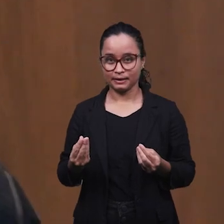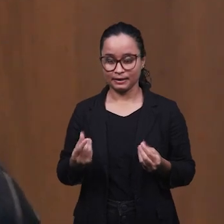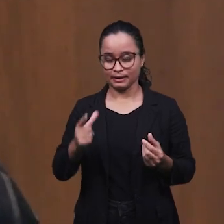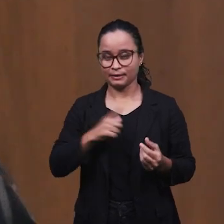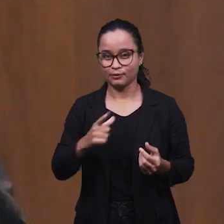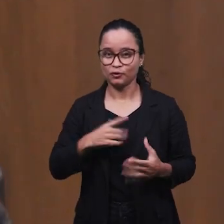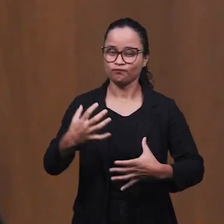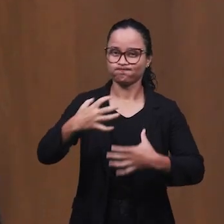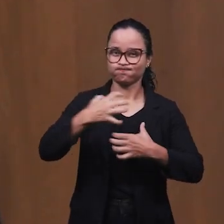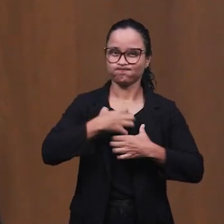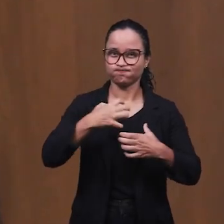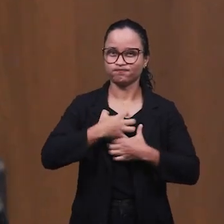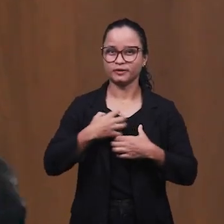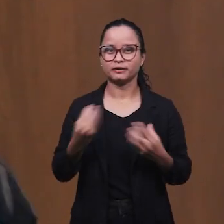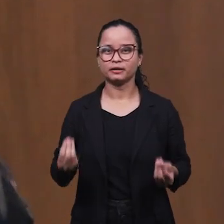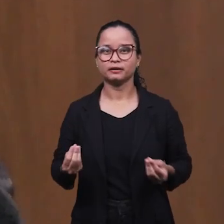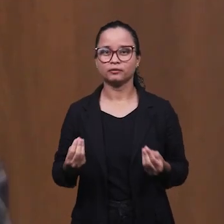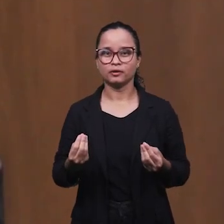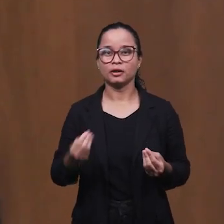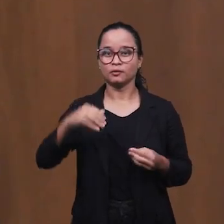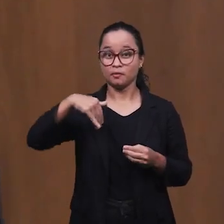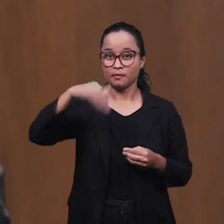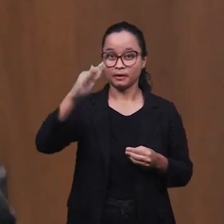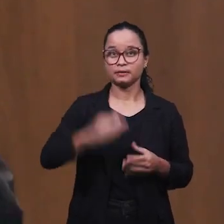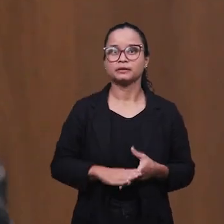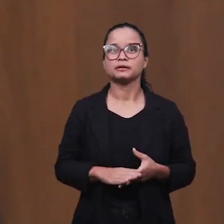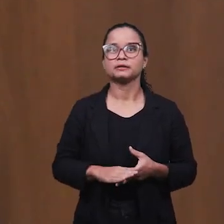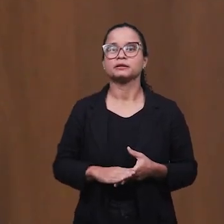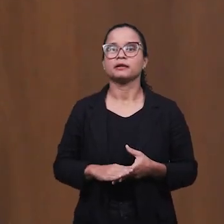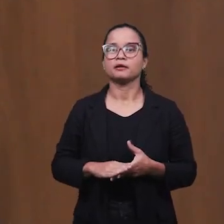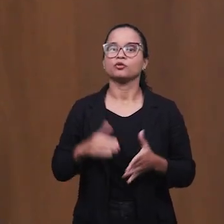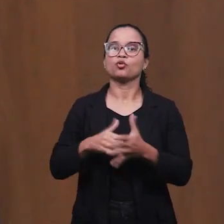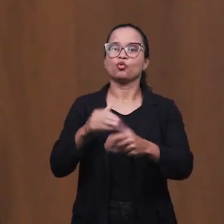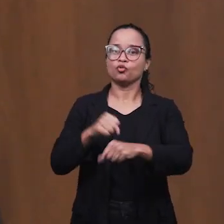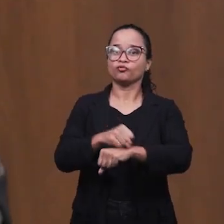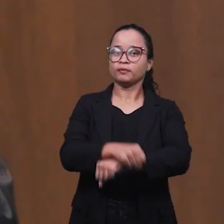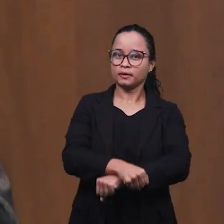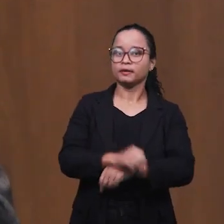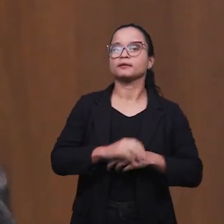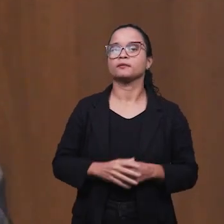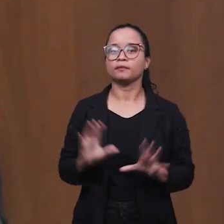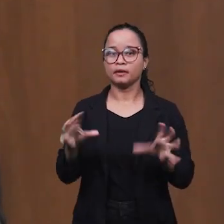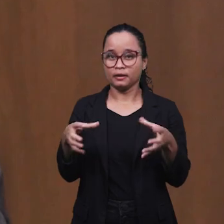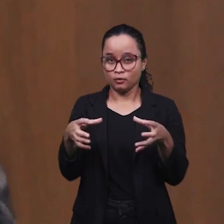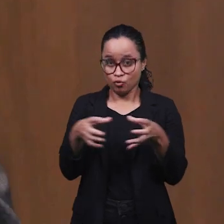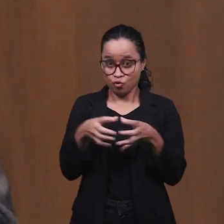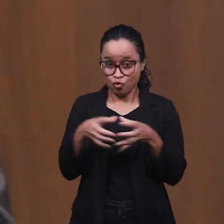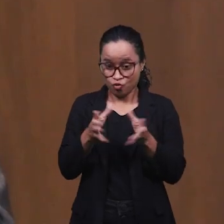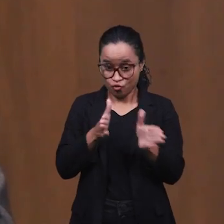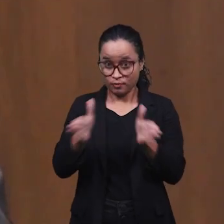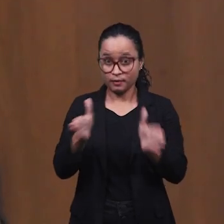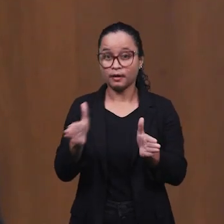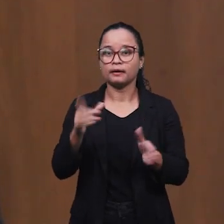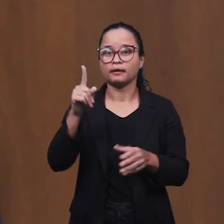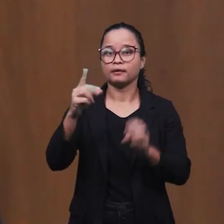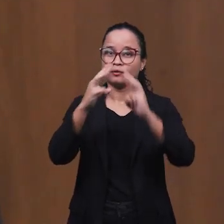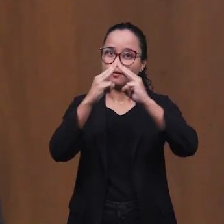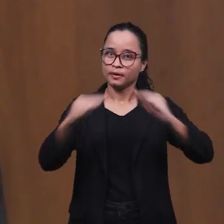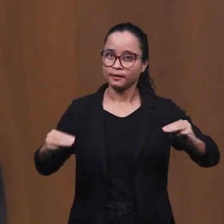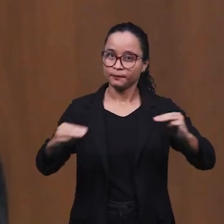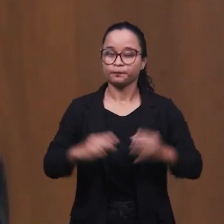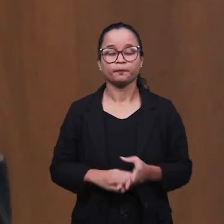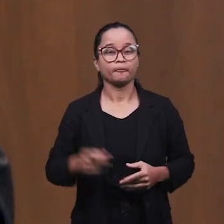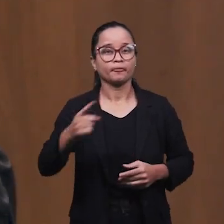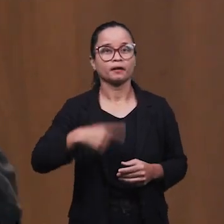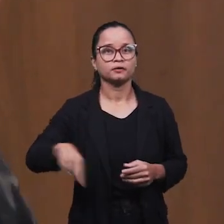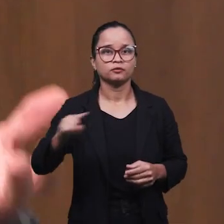consolidou de uma forma mais ampla a partir do último seminário que nós fizemos para grupos de acessibilidade no Manaim, que nos trouxe assim,